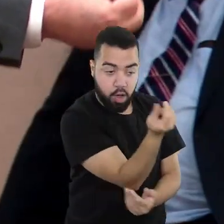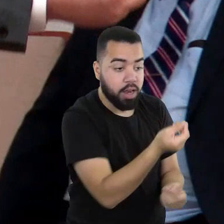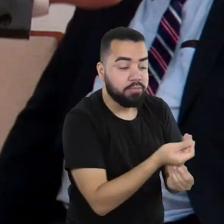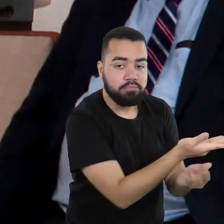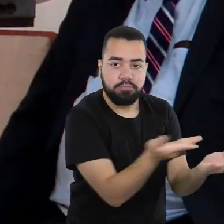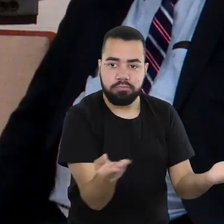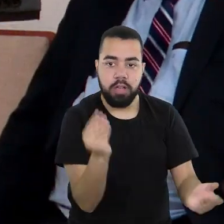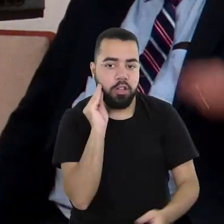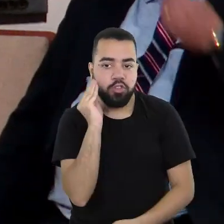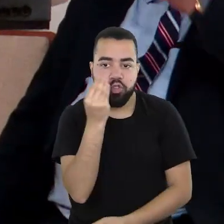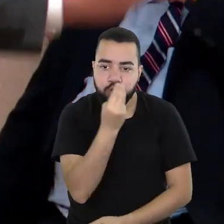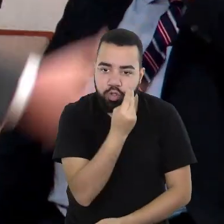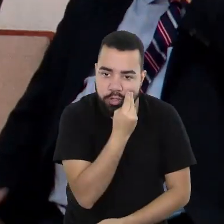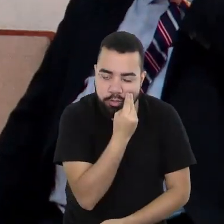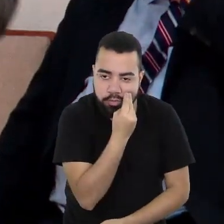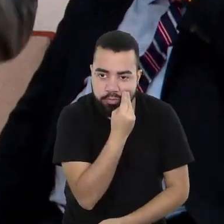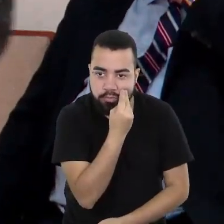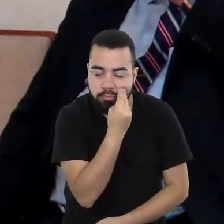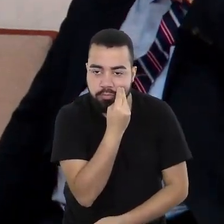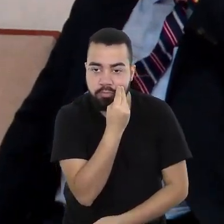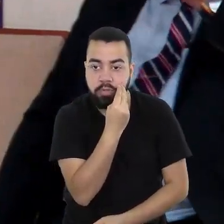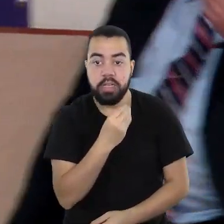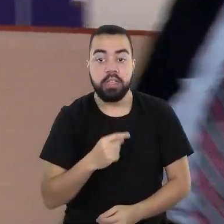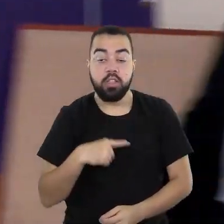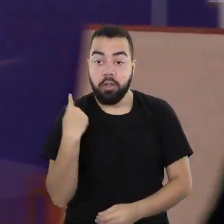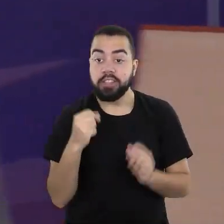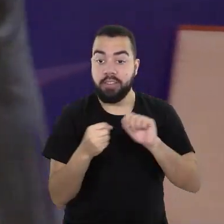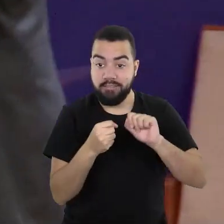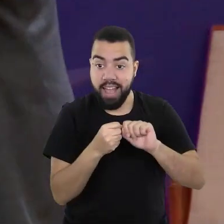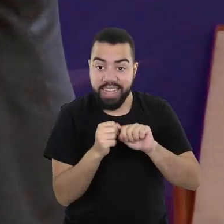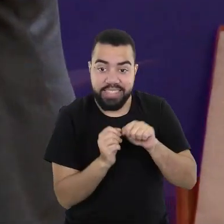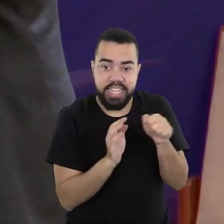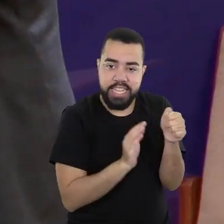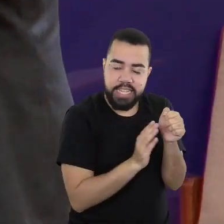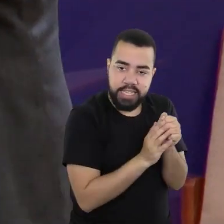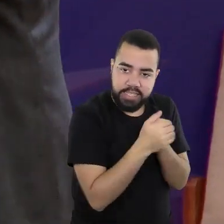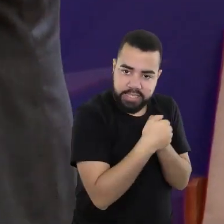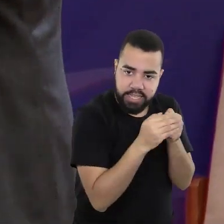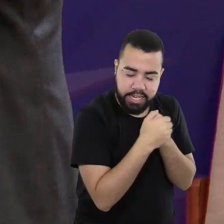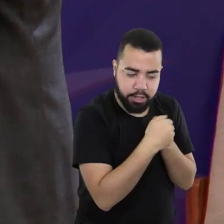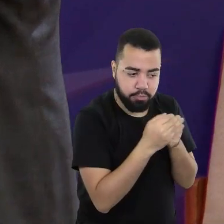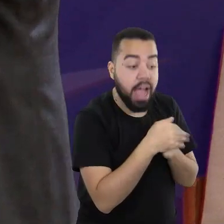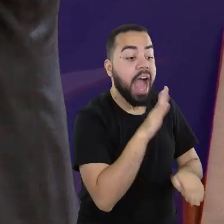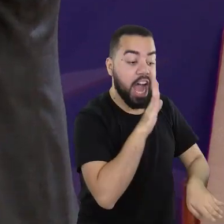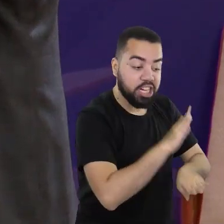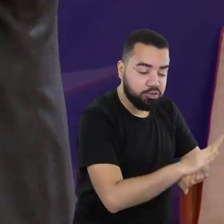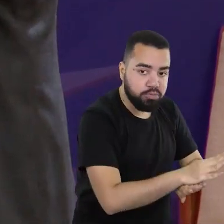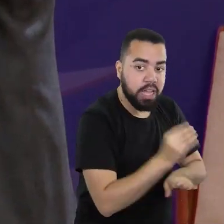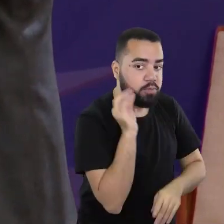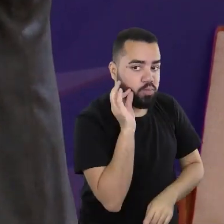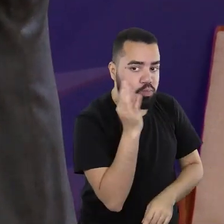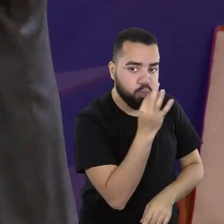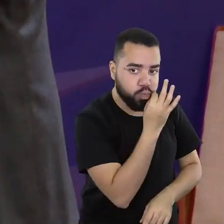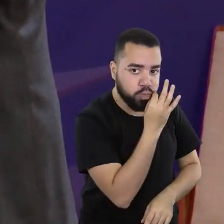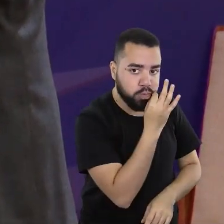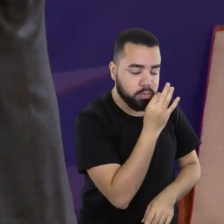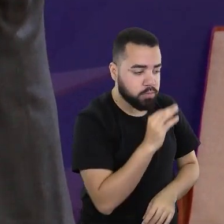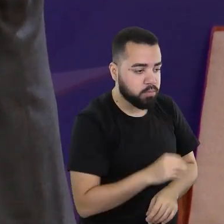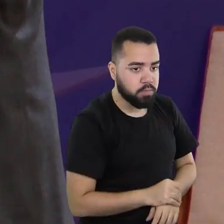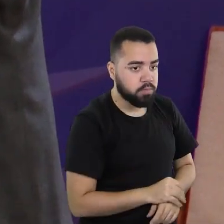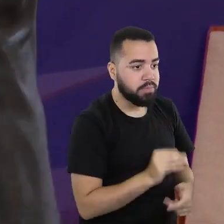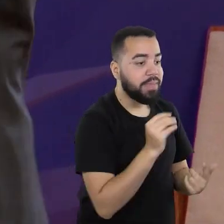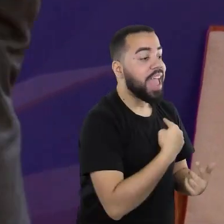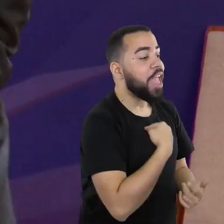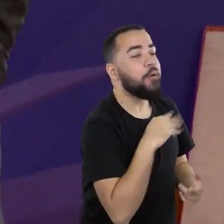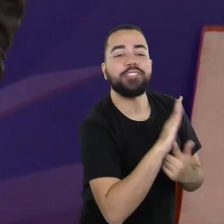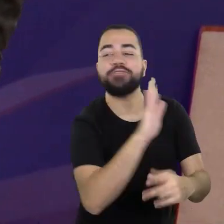devemos fazer isso em secreto, porque aquilo que a tua mão direita fizer, a esquerda não,